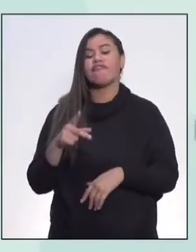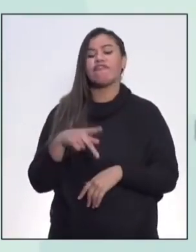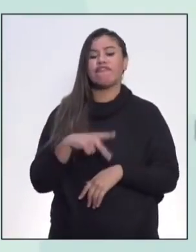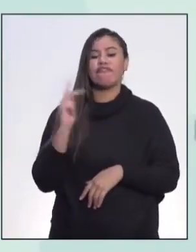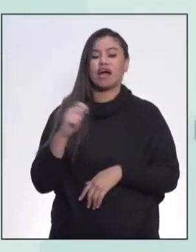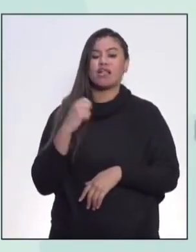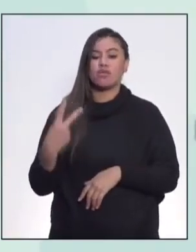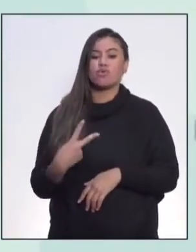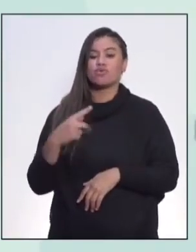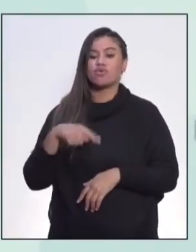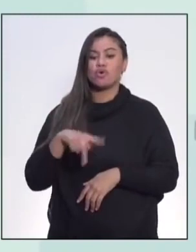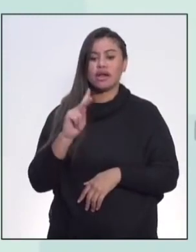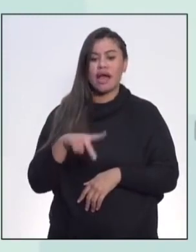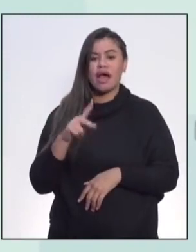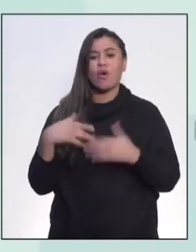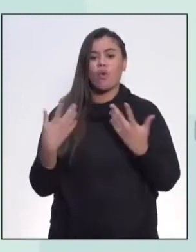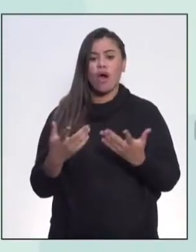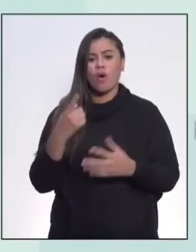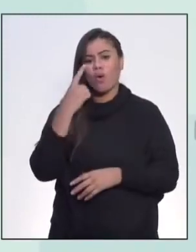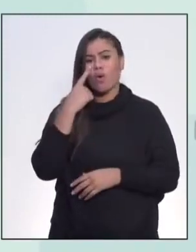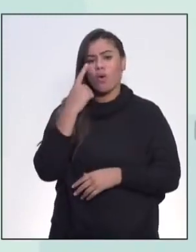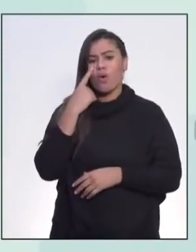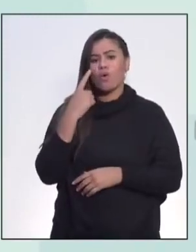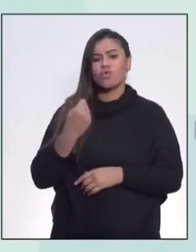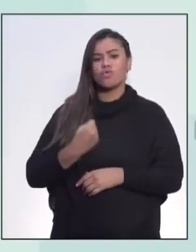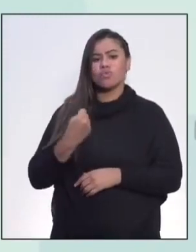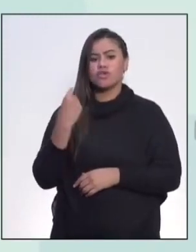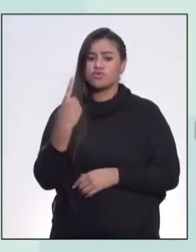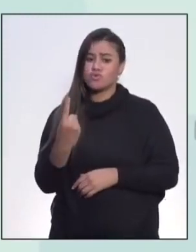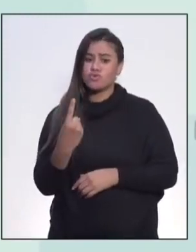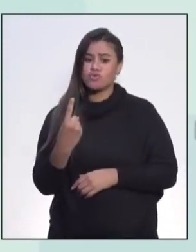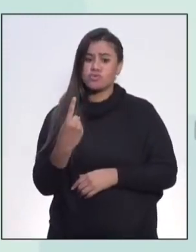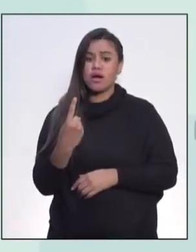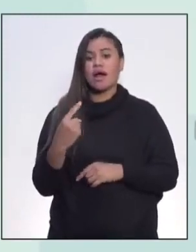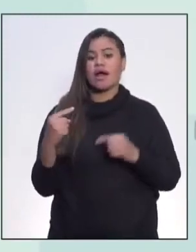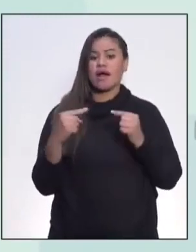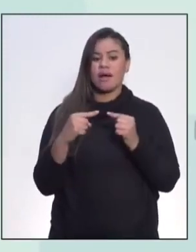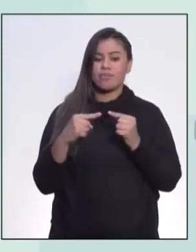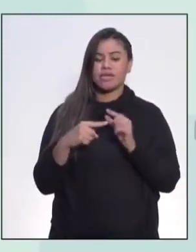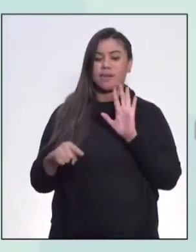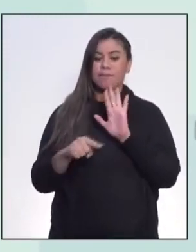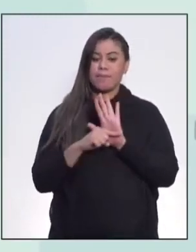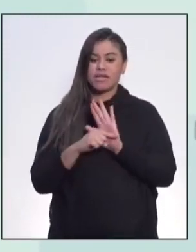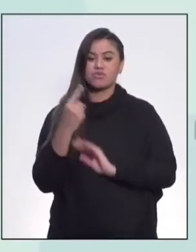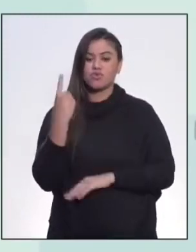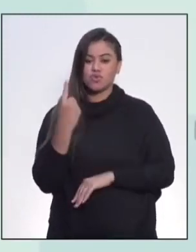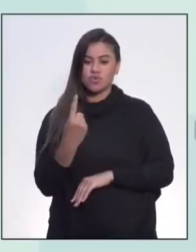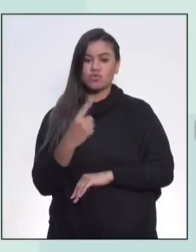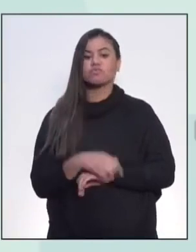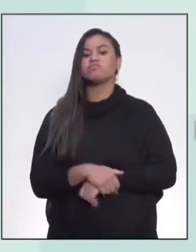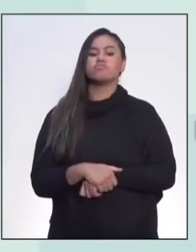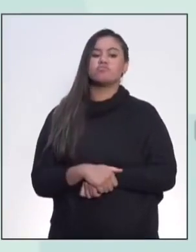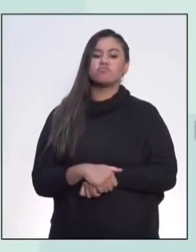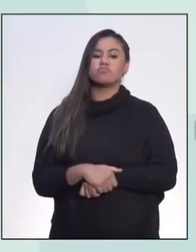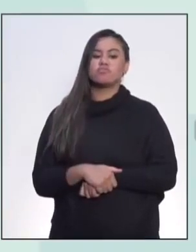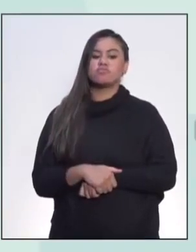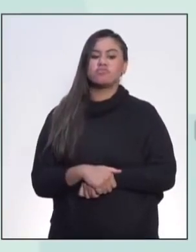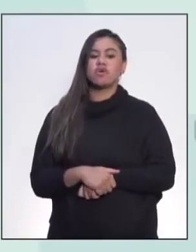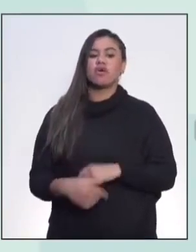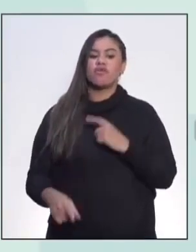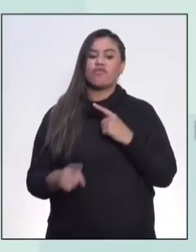qual é o valor do K aqui? Você tem um número 1 invisível aqui, ó. Então, o seu K vale -1. Então, é -1